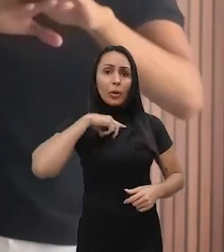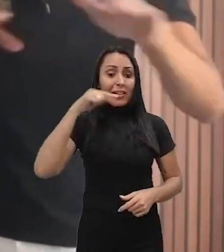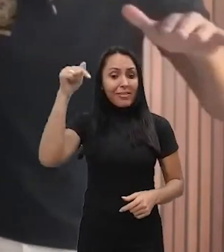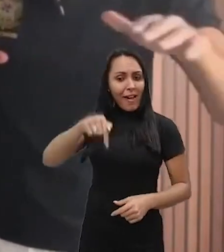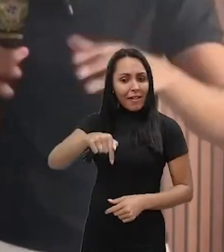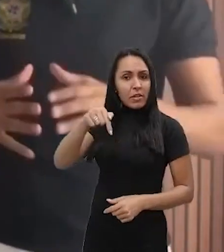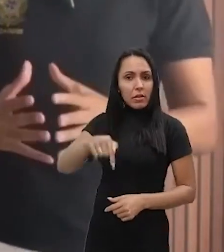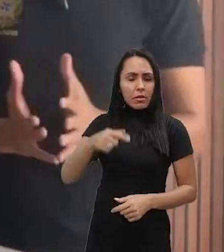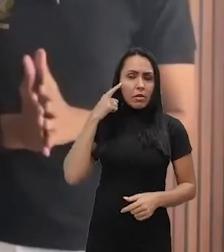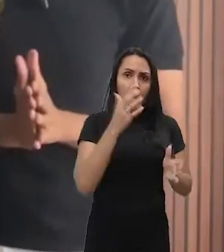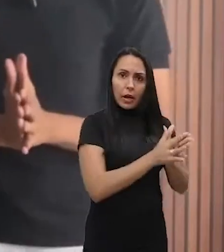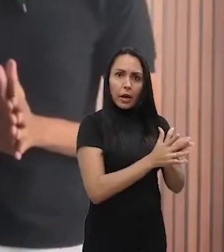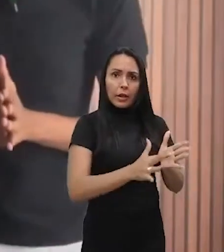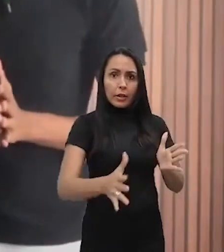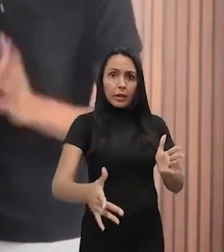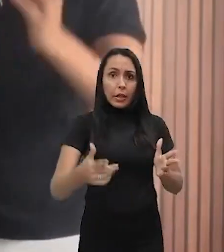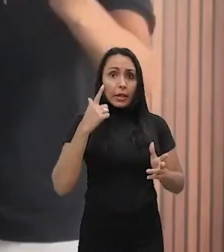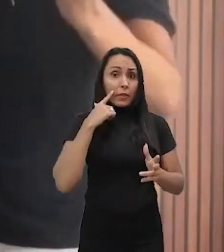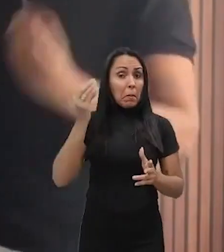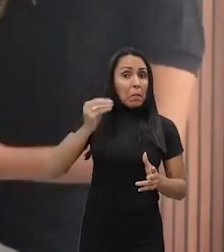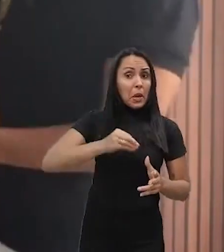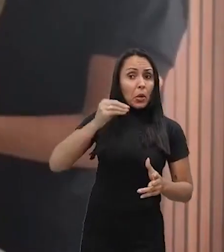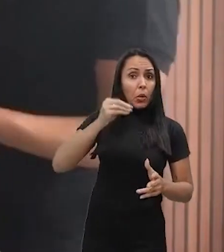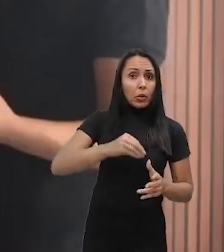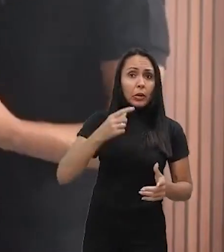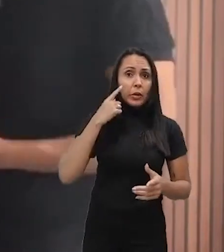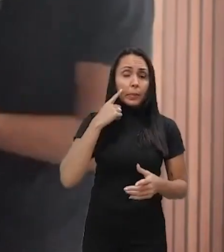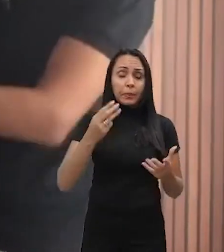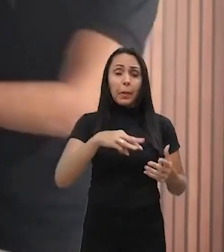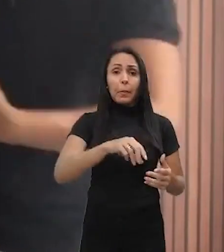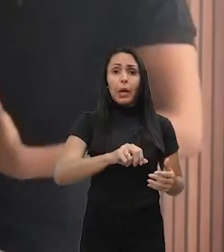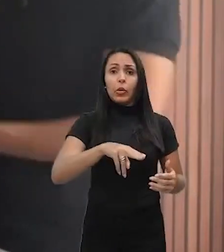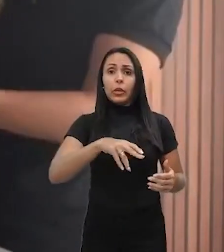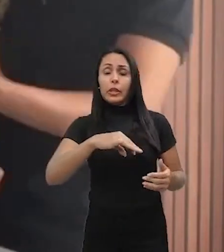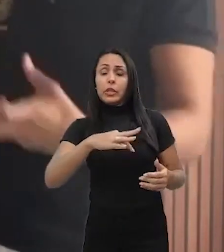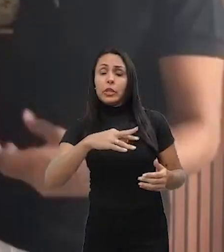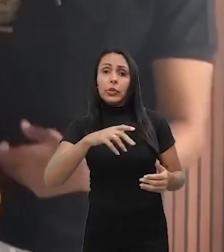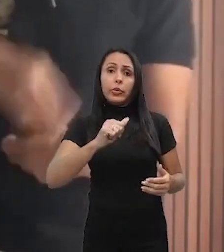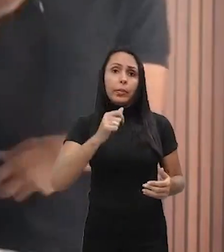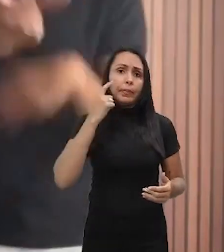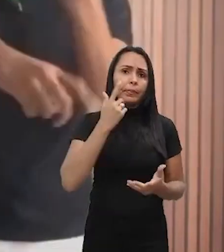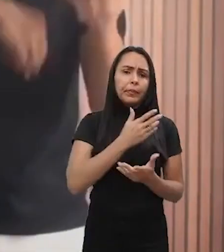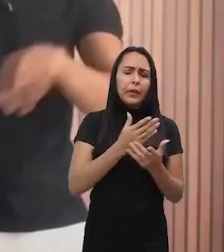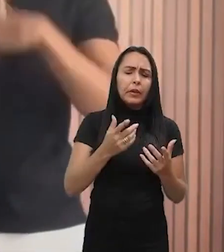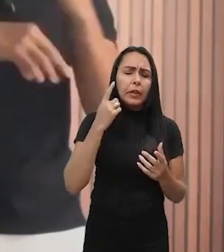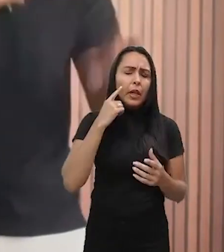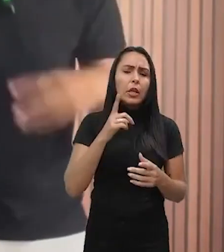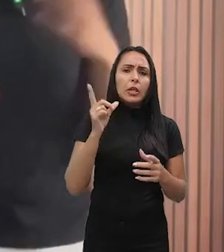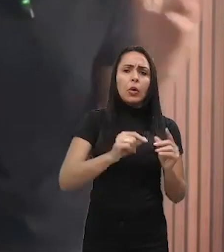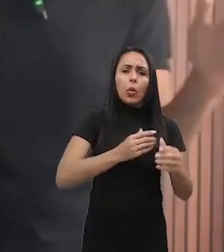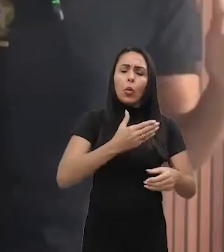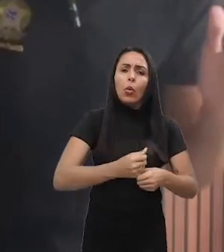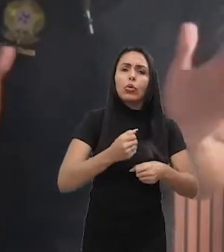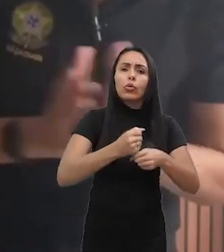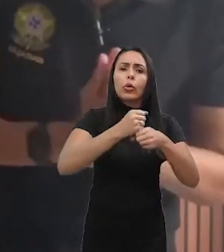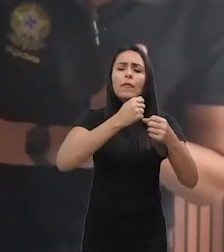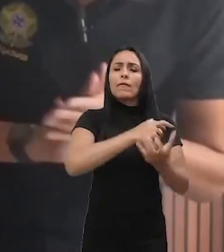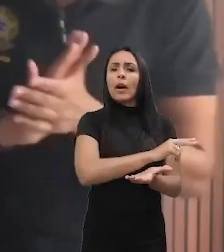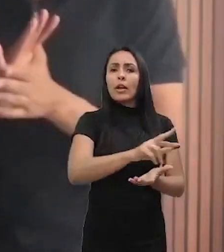naquela época estava sendo ameaçada pelos holandeses. Maurício de Nassau vem em 37, organiza o coreto e sai construindo um monte de